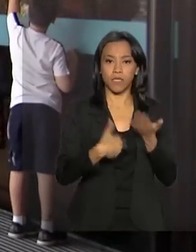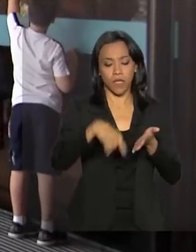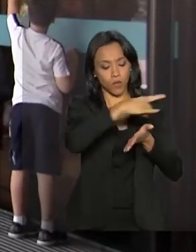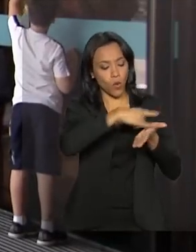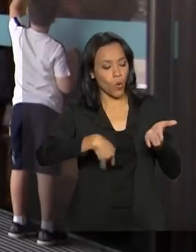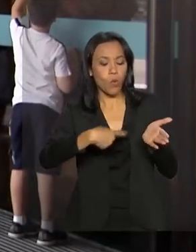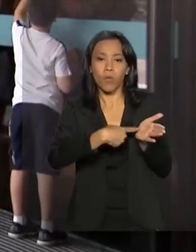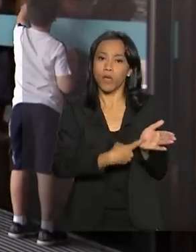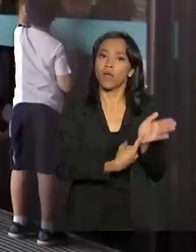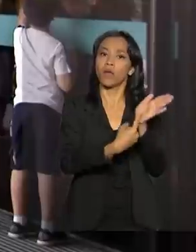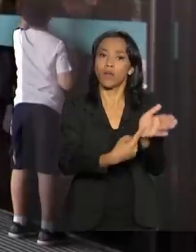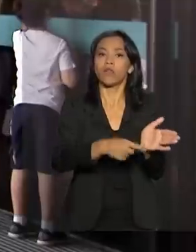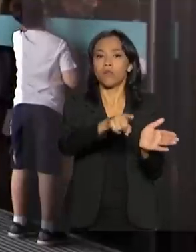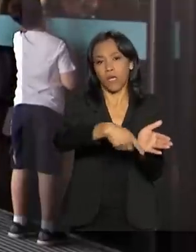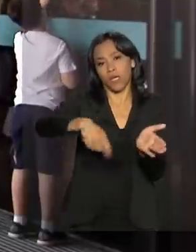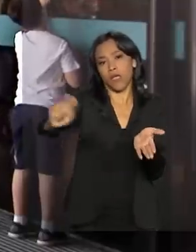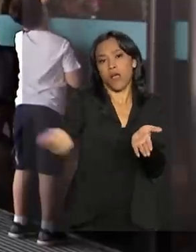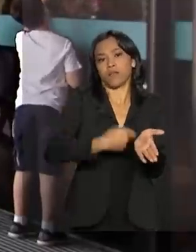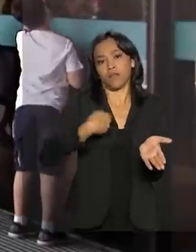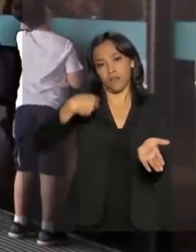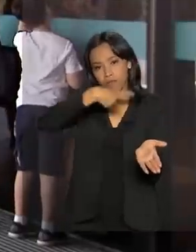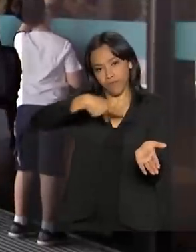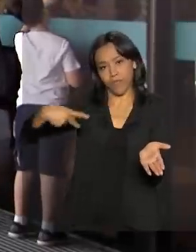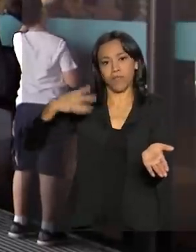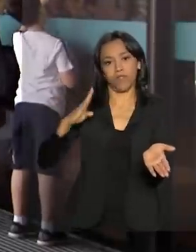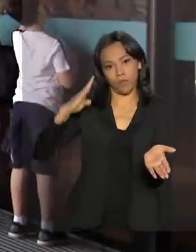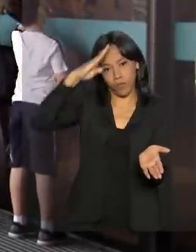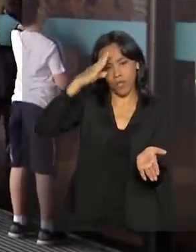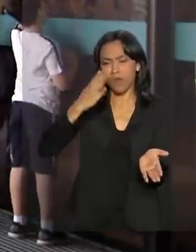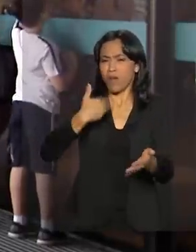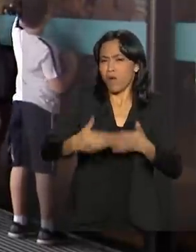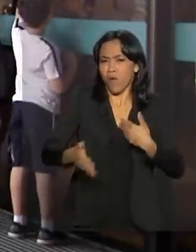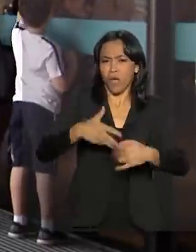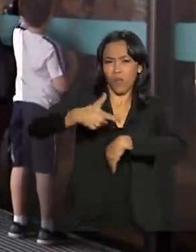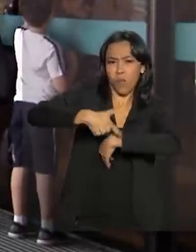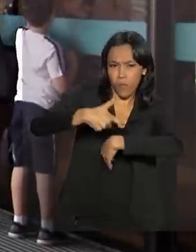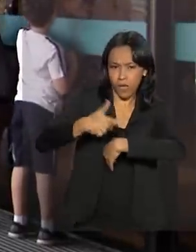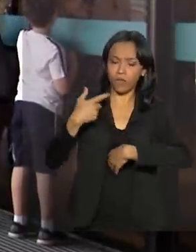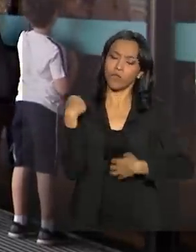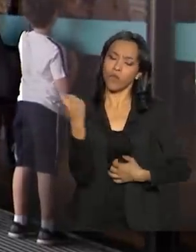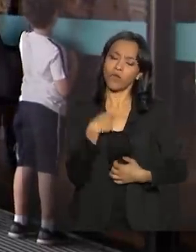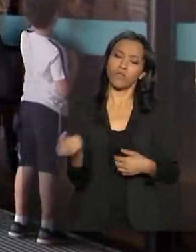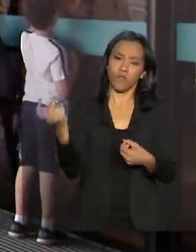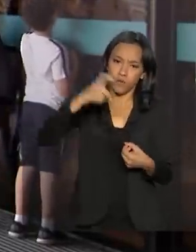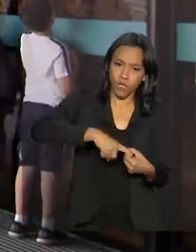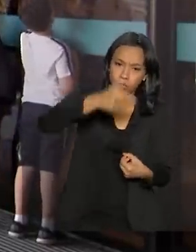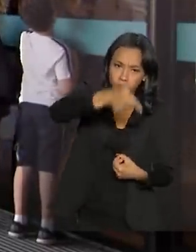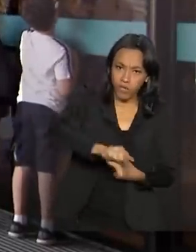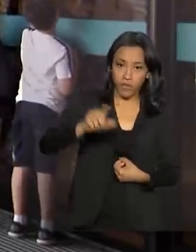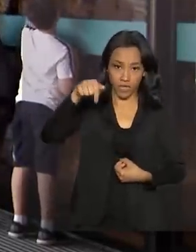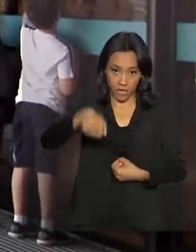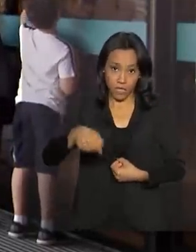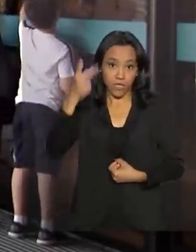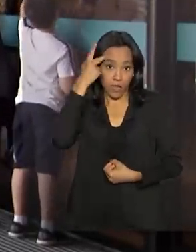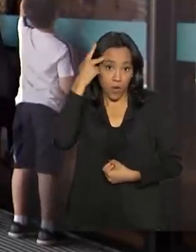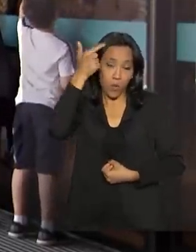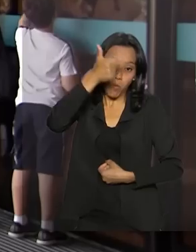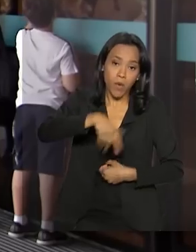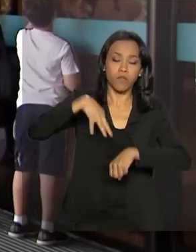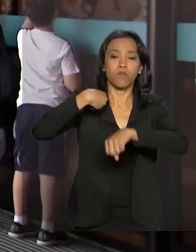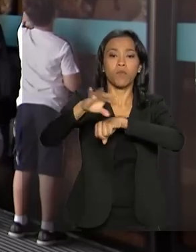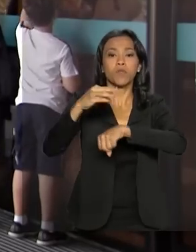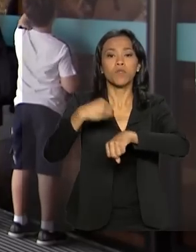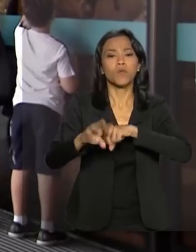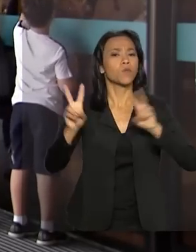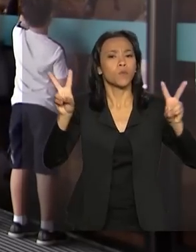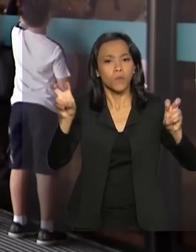do presidente da República, Jair Bolsonaro. Voltamos a qualquer momento aqui da porta do Hospital Albert Einstein, em São Paulo, com mais informações